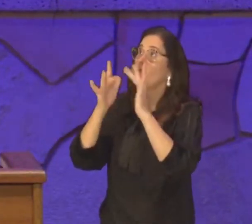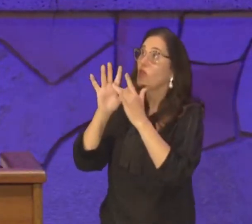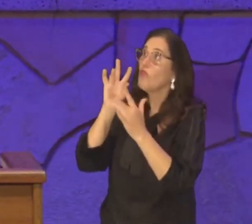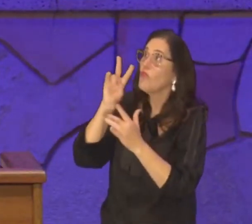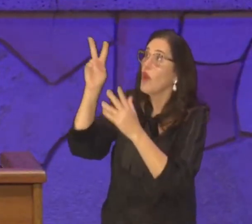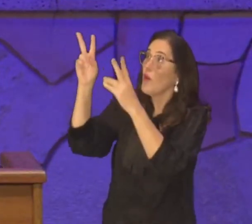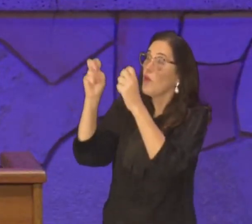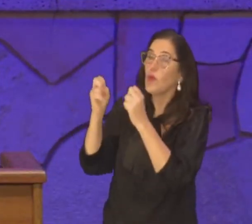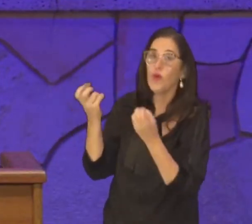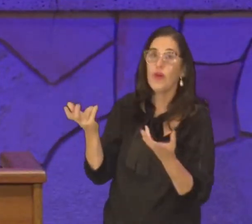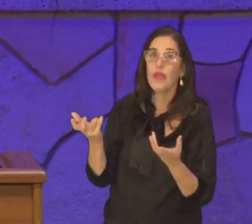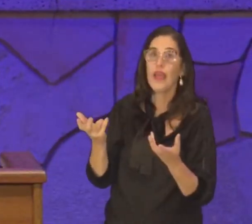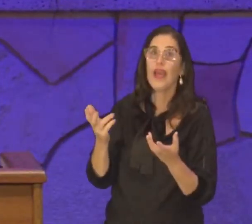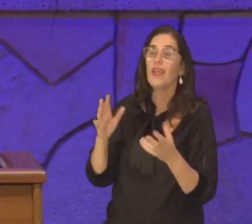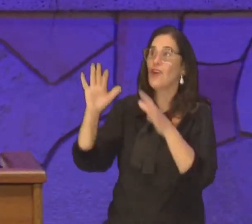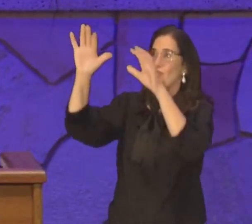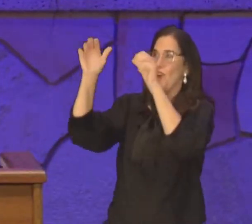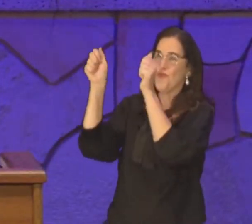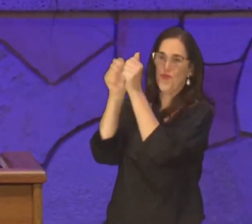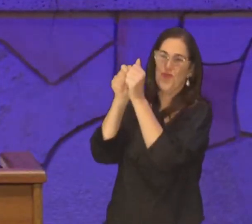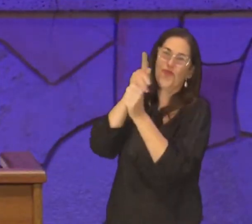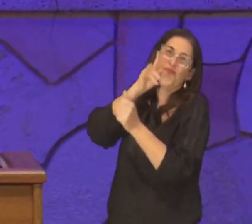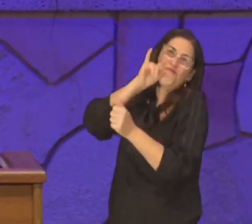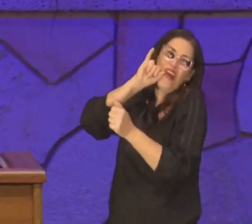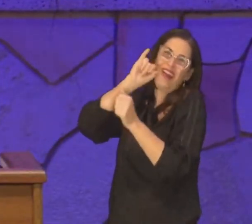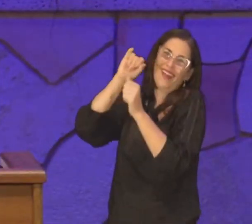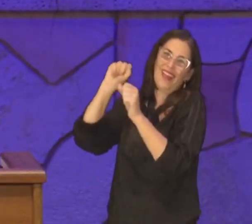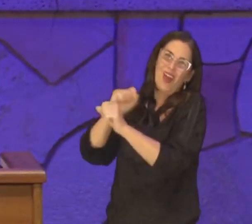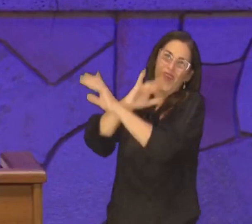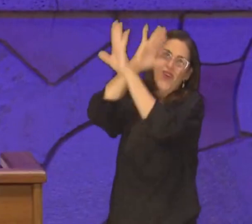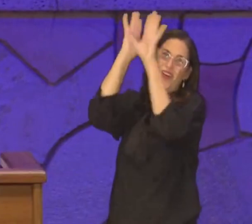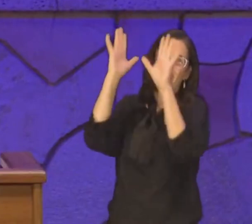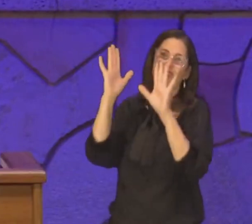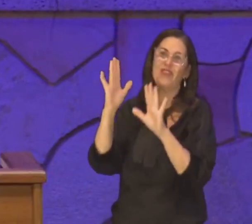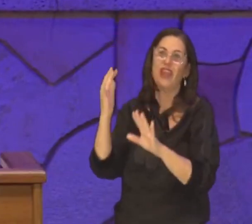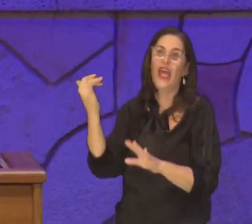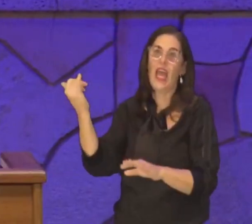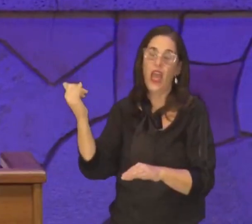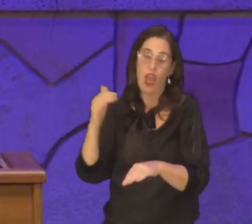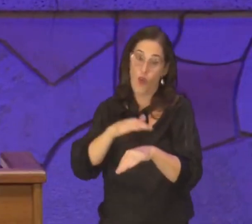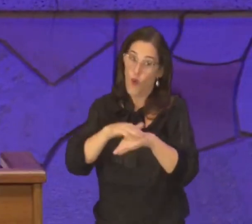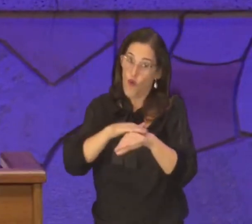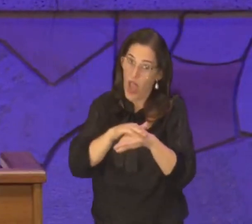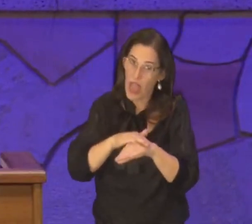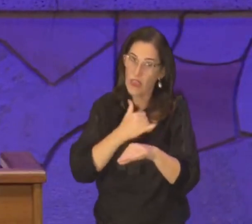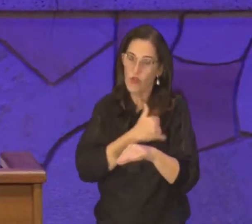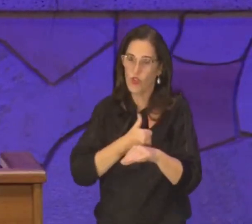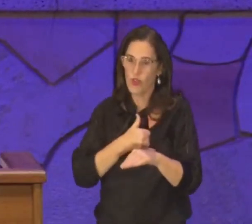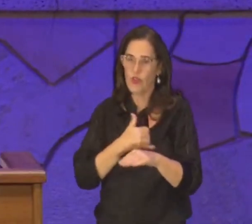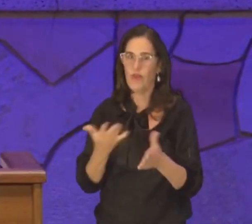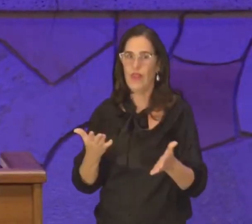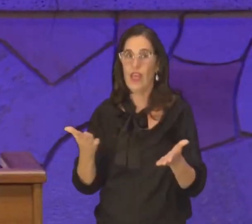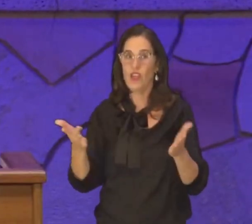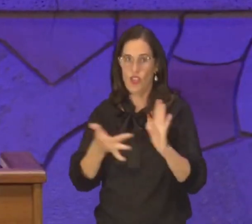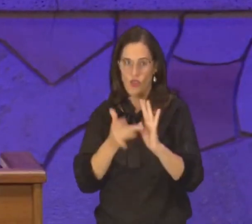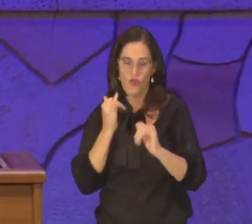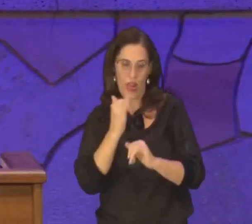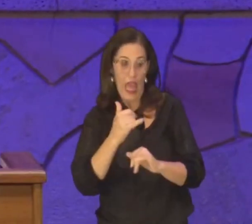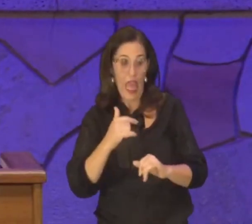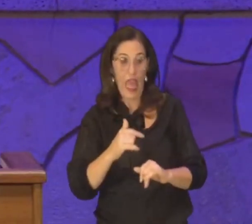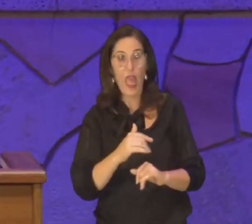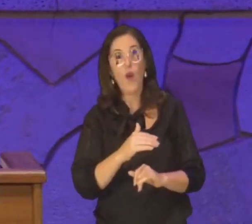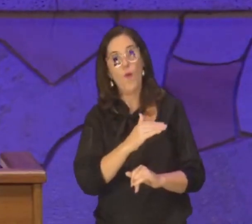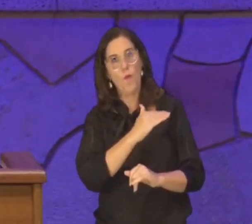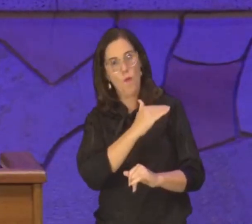estava entronizado na glória com o Pai, ele fala com João: eu estive morto, mas eu estou vivo. Já